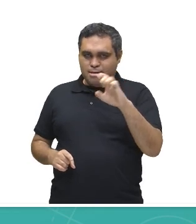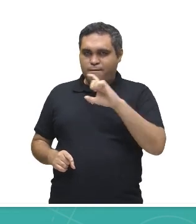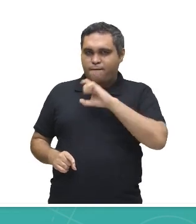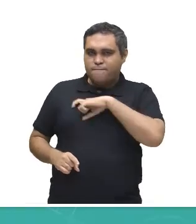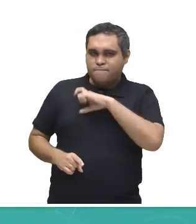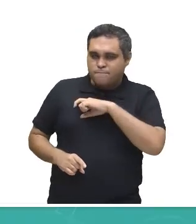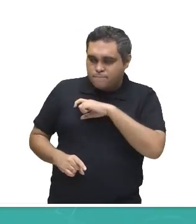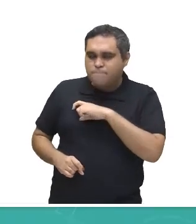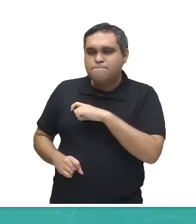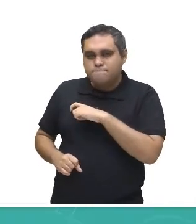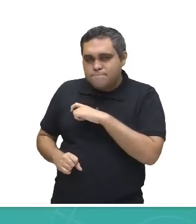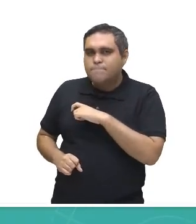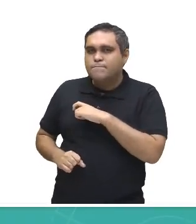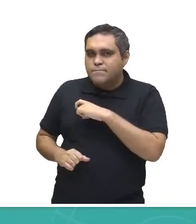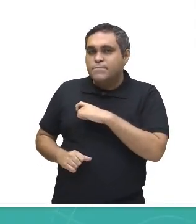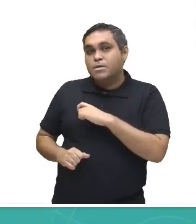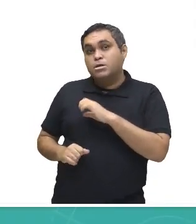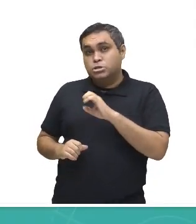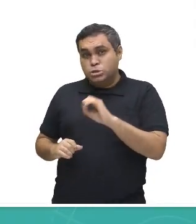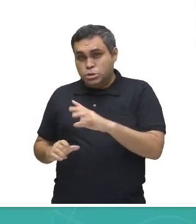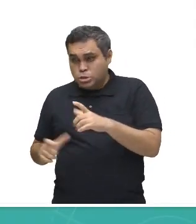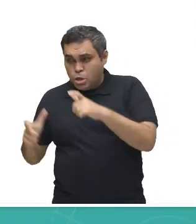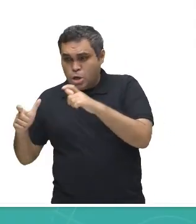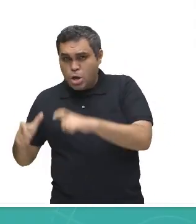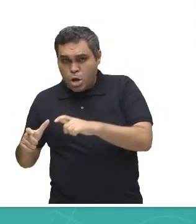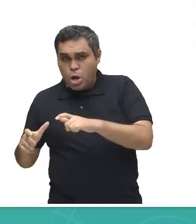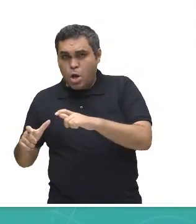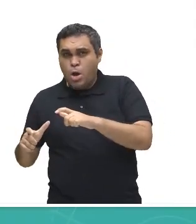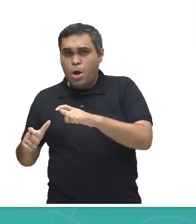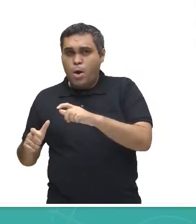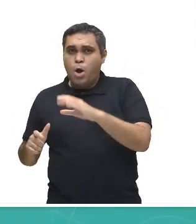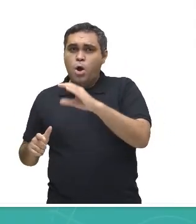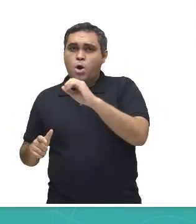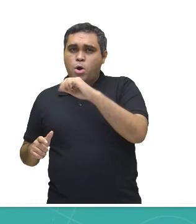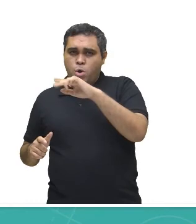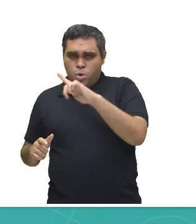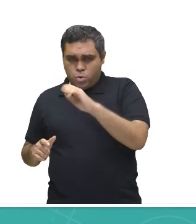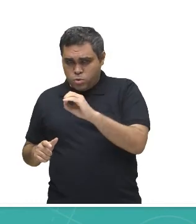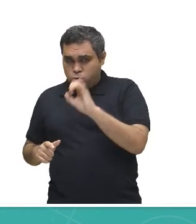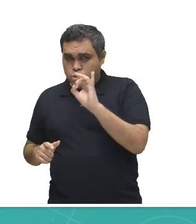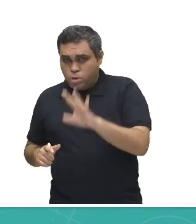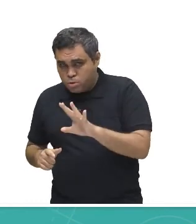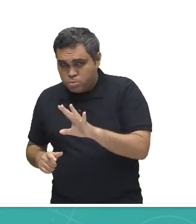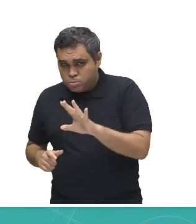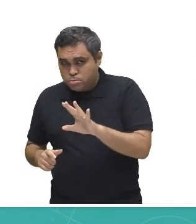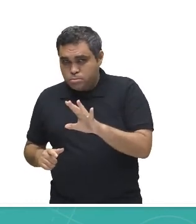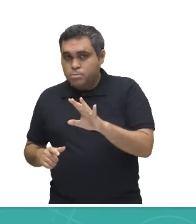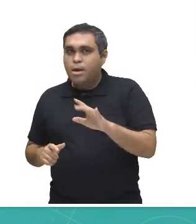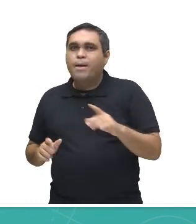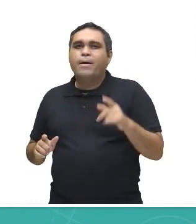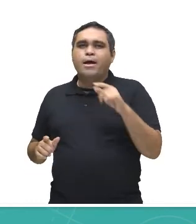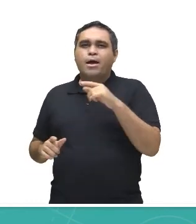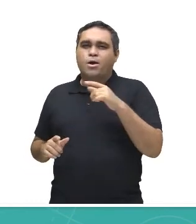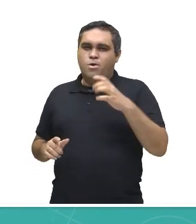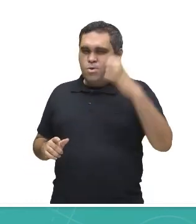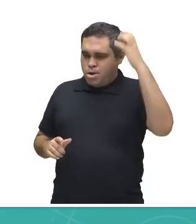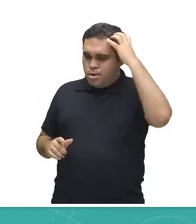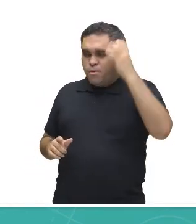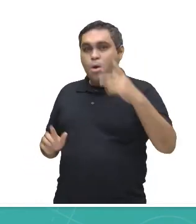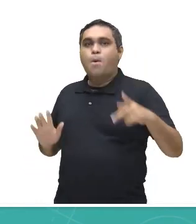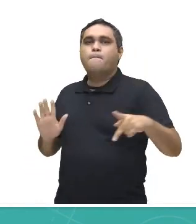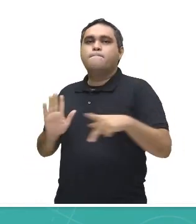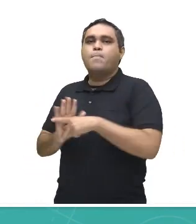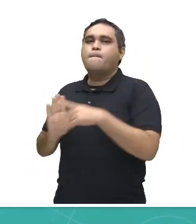Congo, que foi considerado uma propriedade particular do rei Leopoldo II, mas em todo o processo